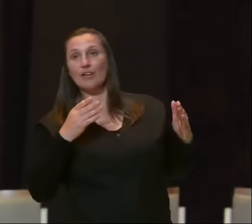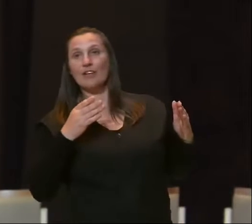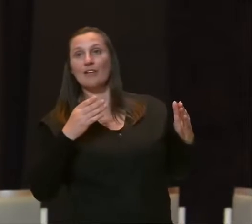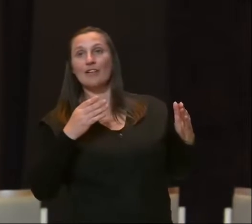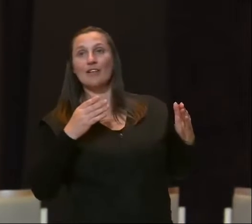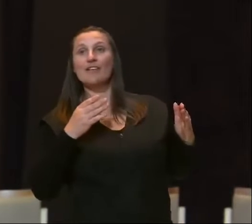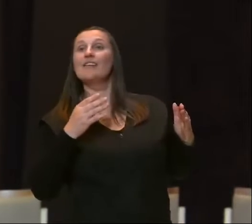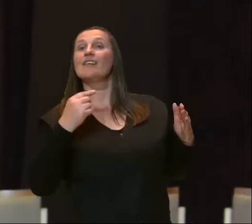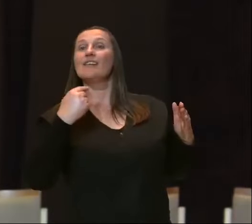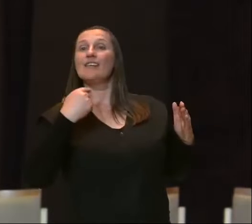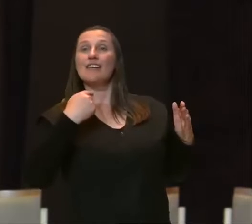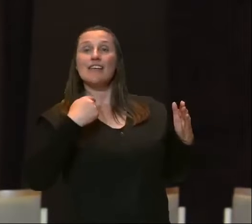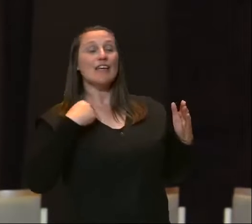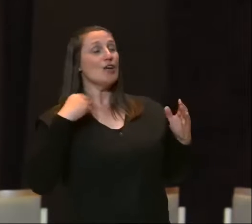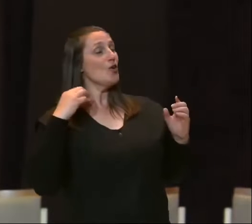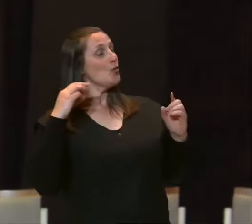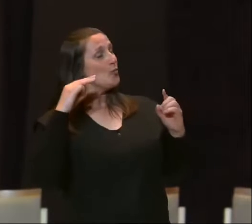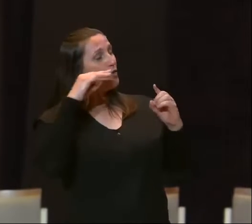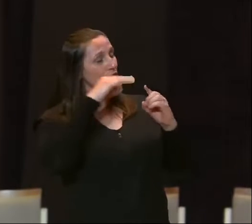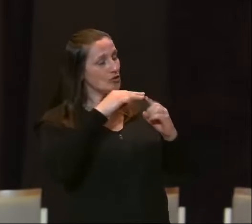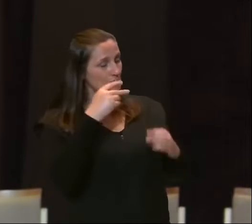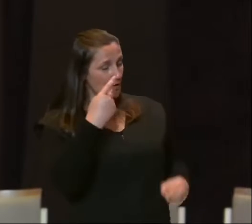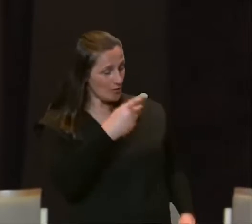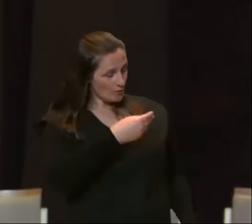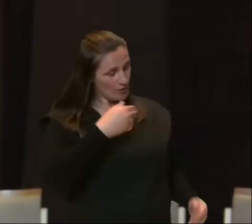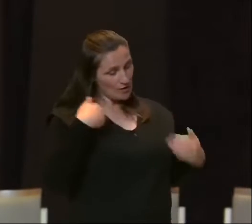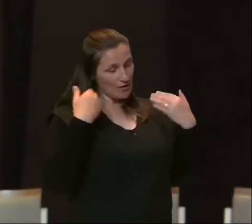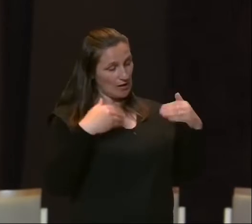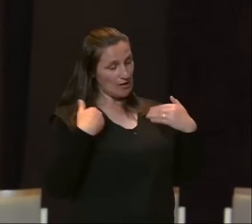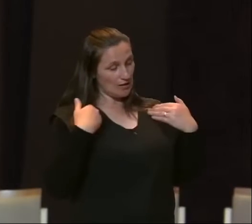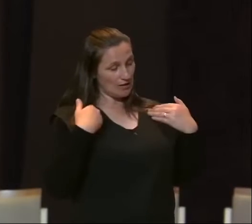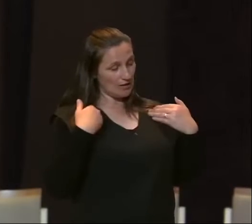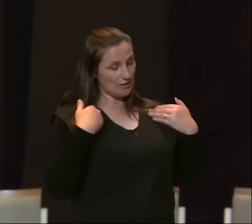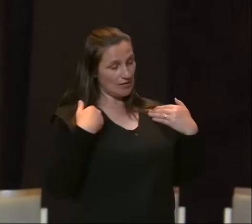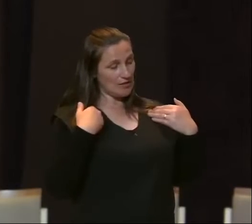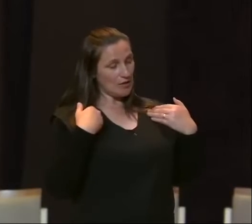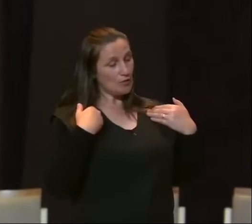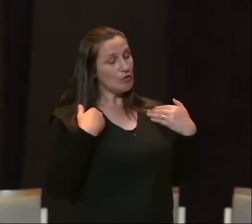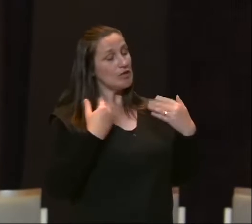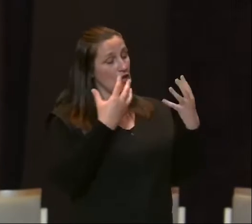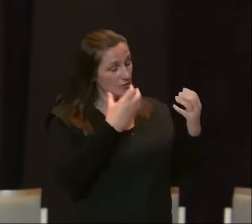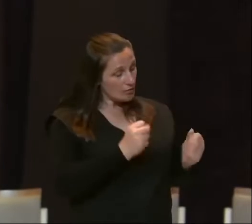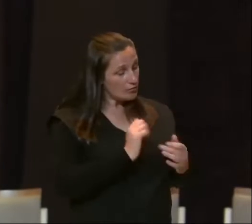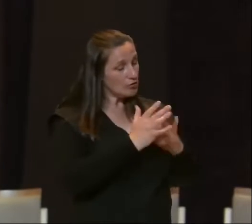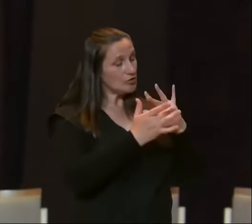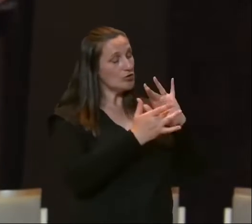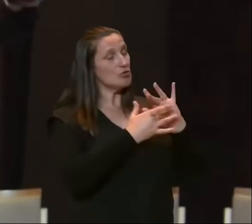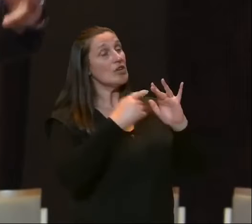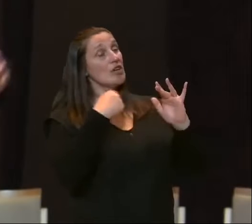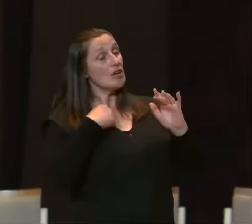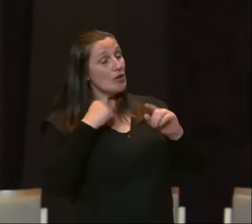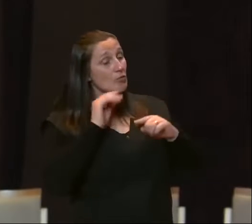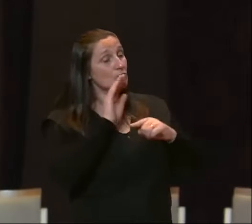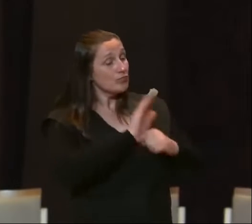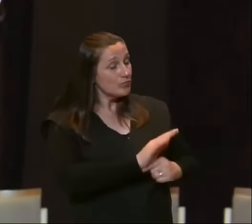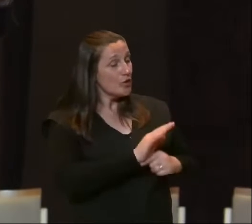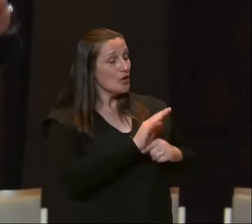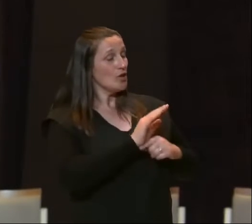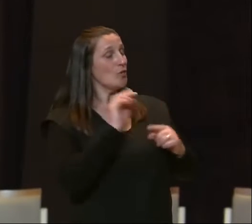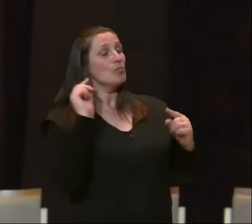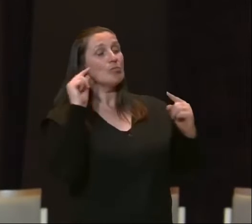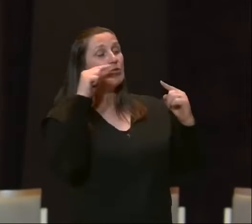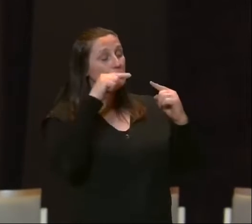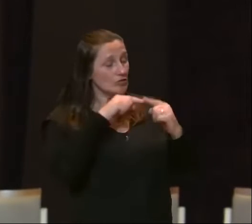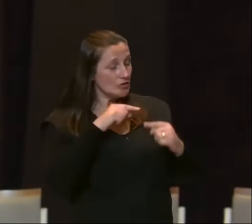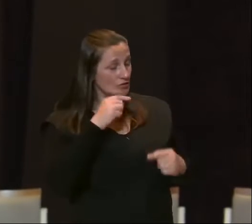eu fui o motivo da sua alegria. Desde que você se converteu, eu fui o motivo, você sempre